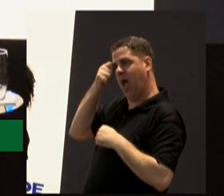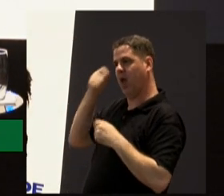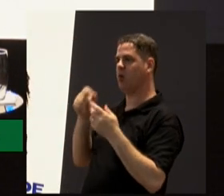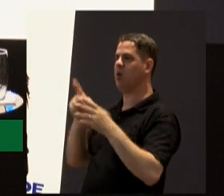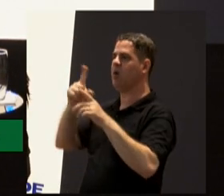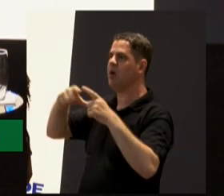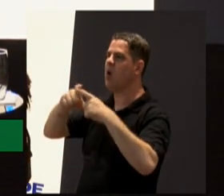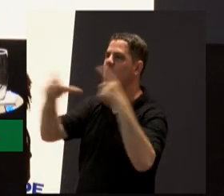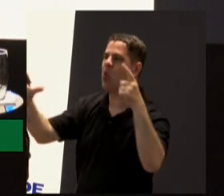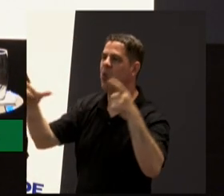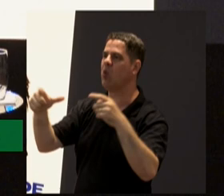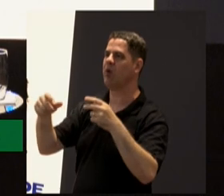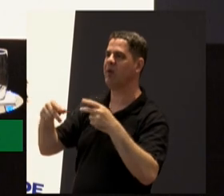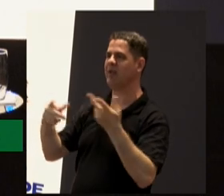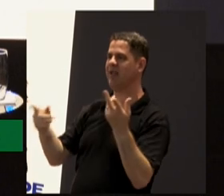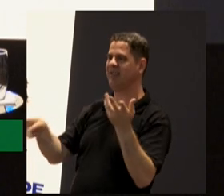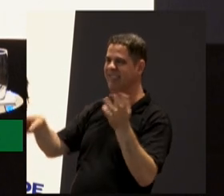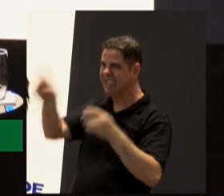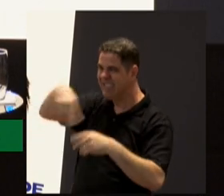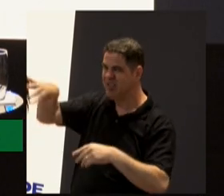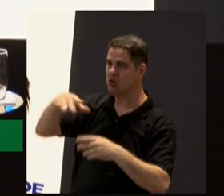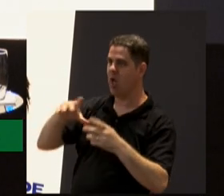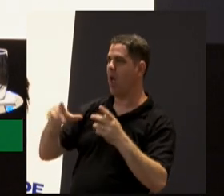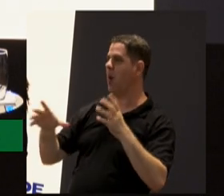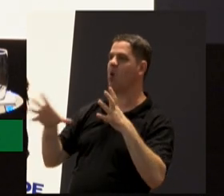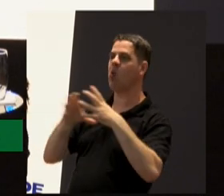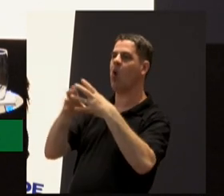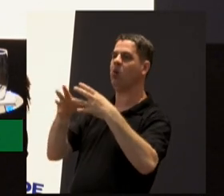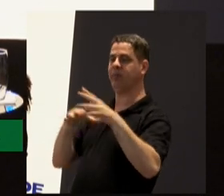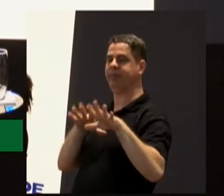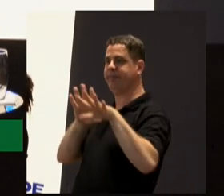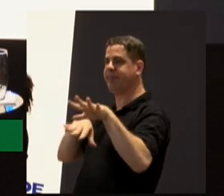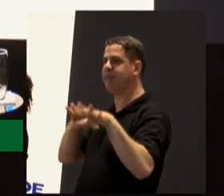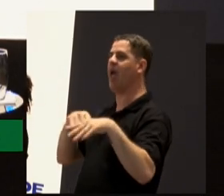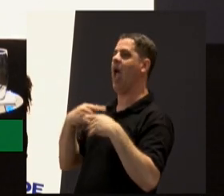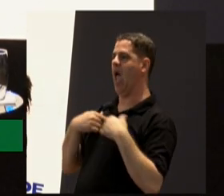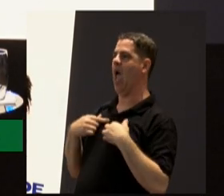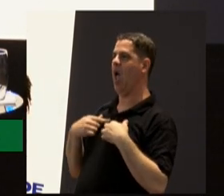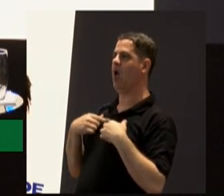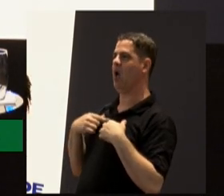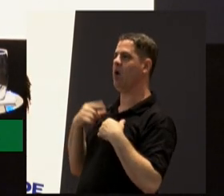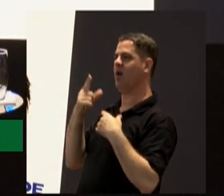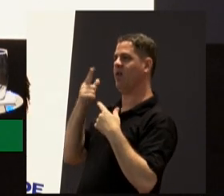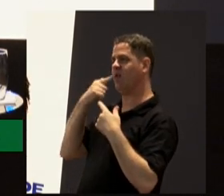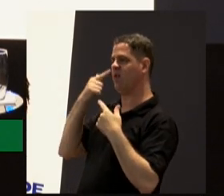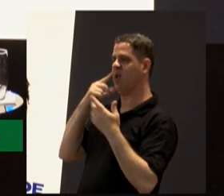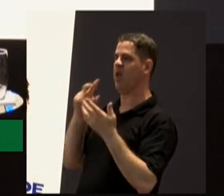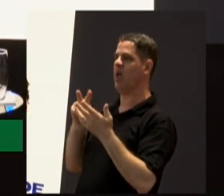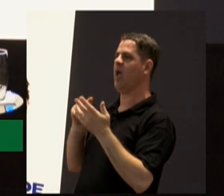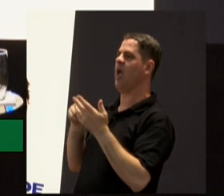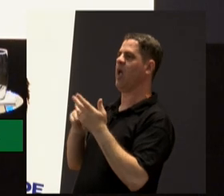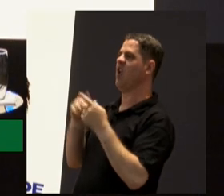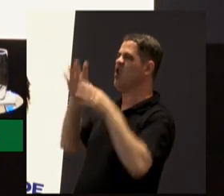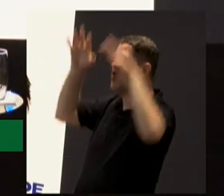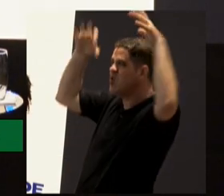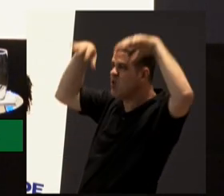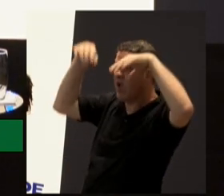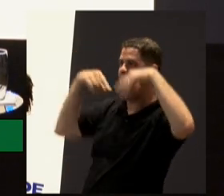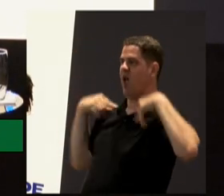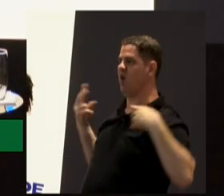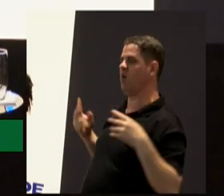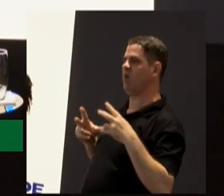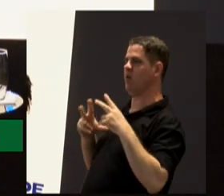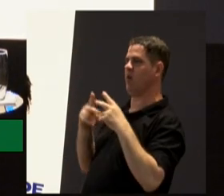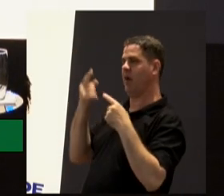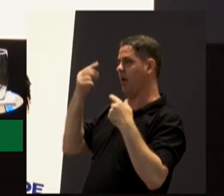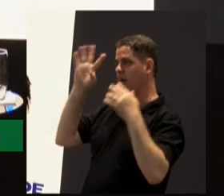ideológica, étnica, naquele espaço. Então, por isso, eu vim aqui lá do Ribeirão da Ilha, saí abaixo de chuva. Se eu